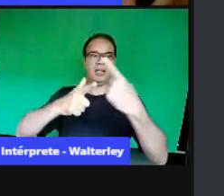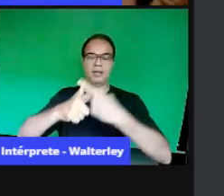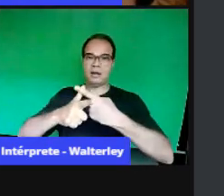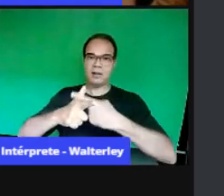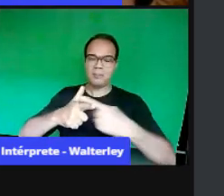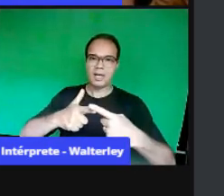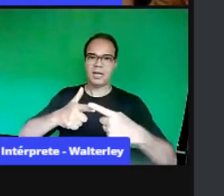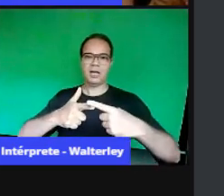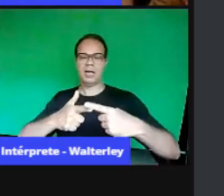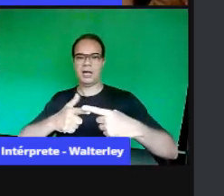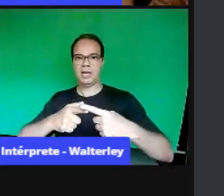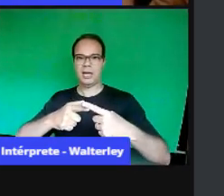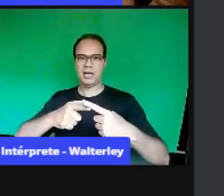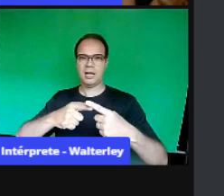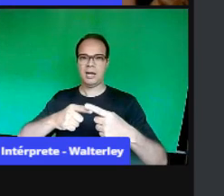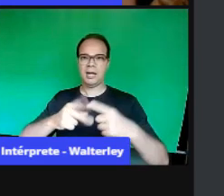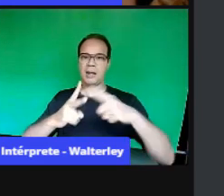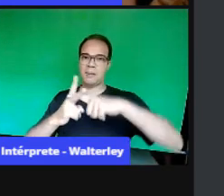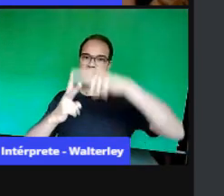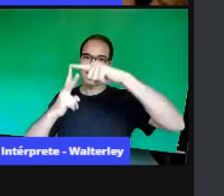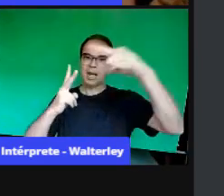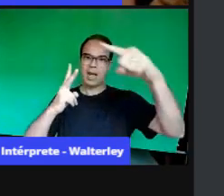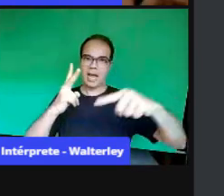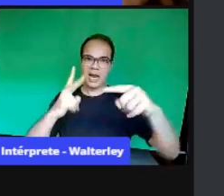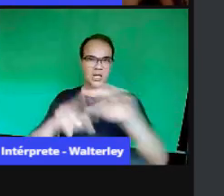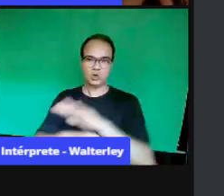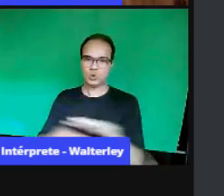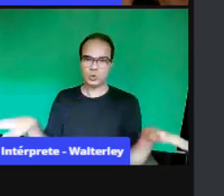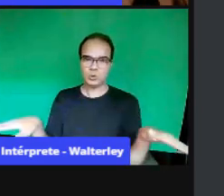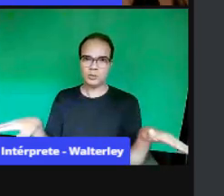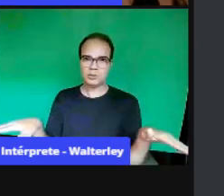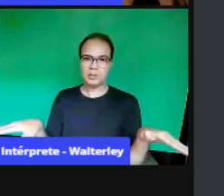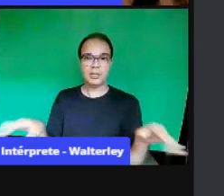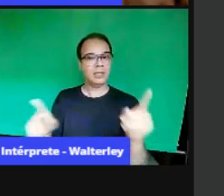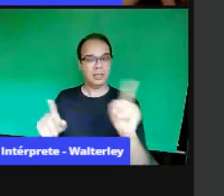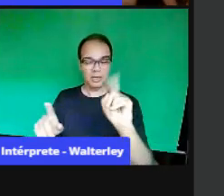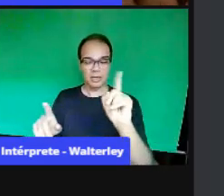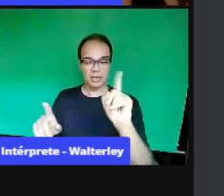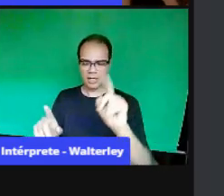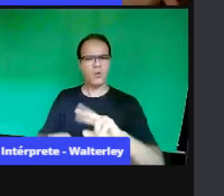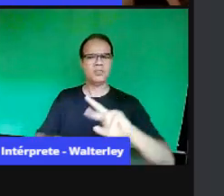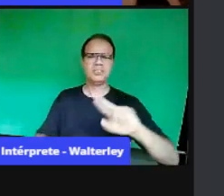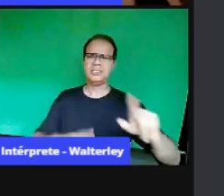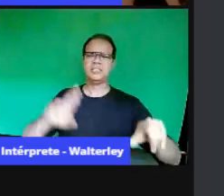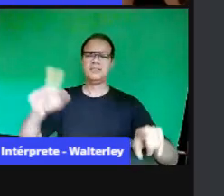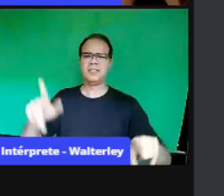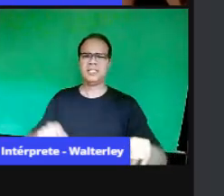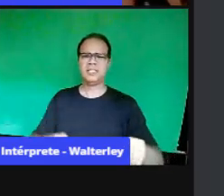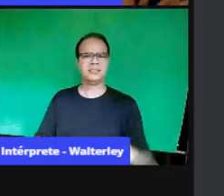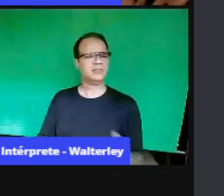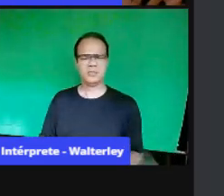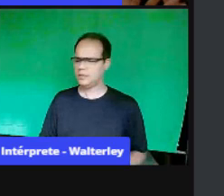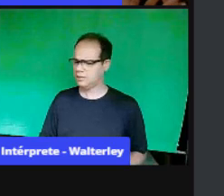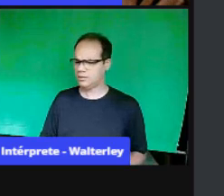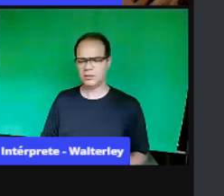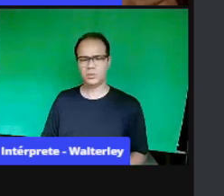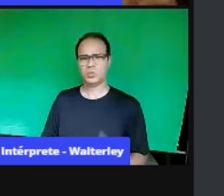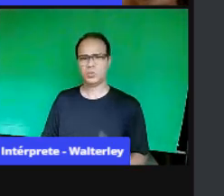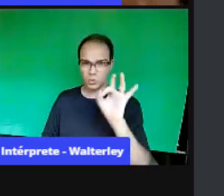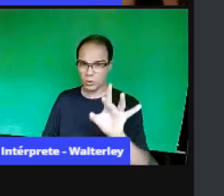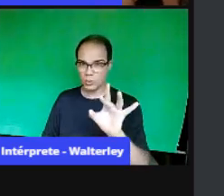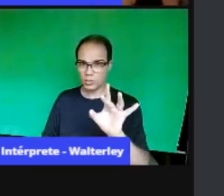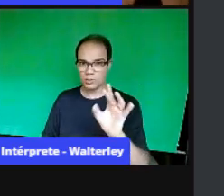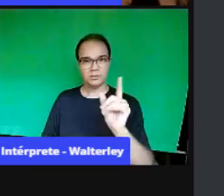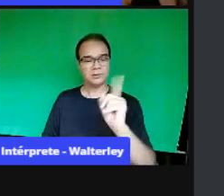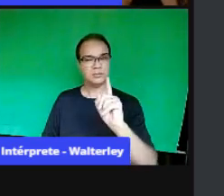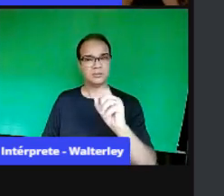à identificação de numerais, a questão de objetos, de contar e relacionar objetos.